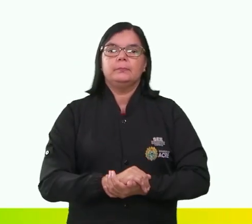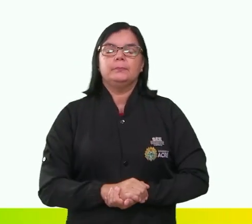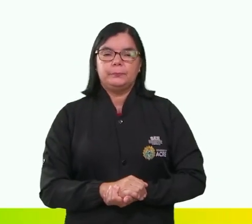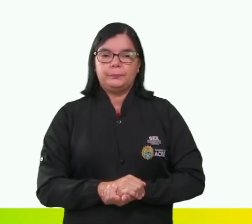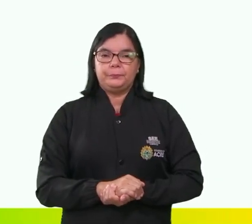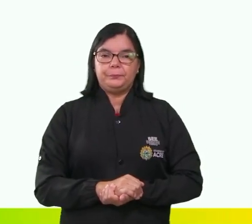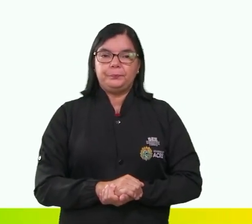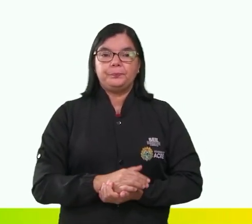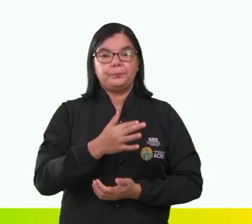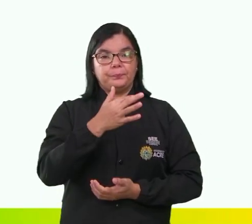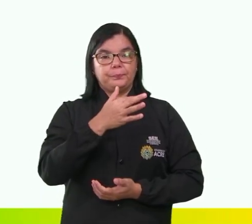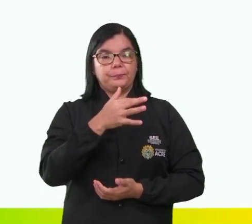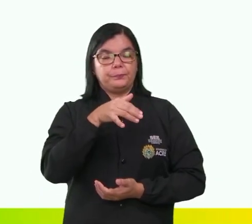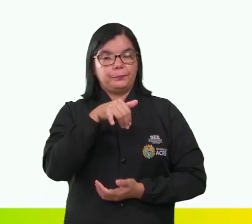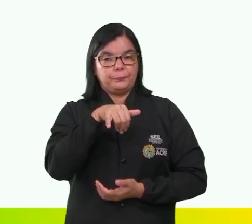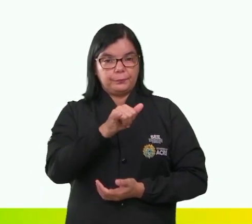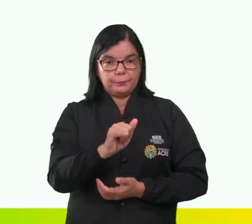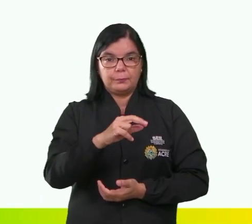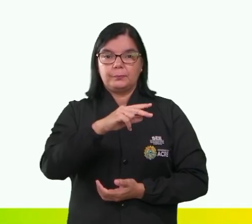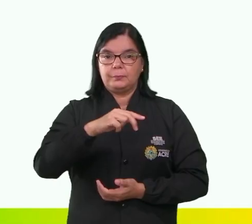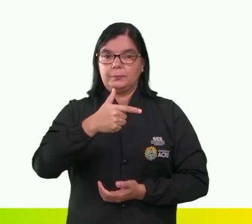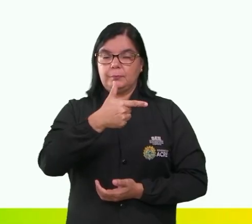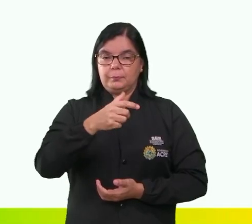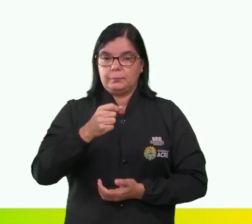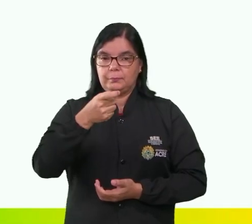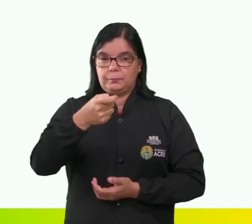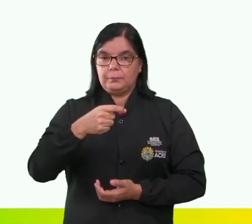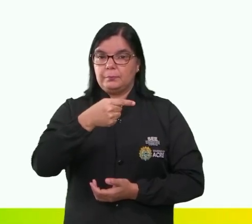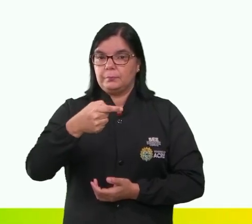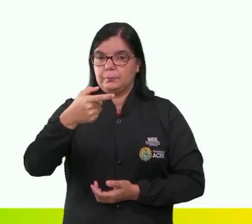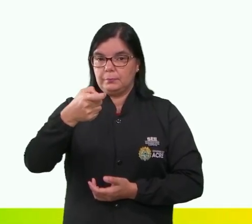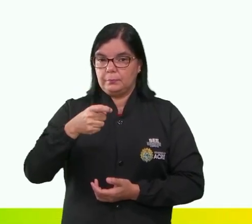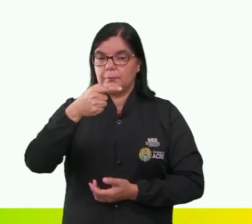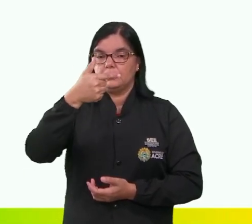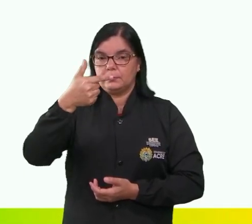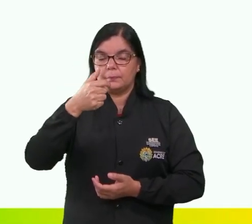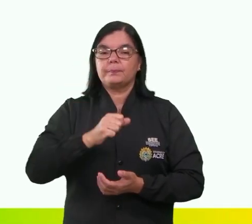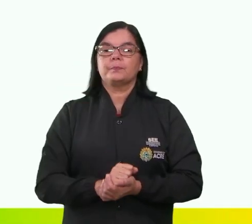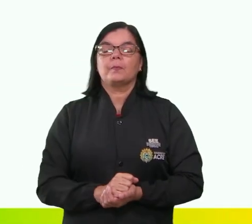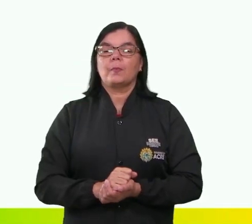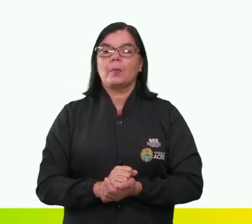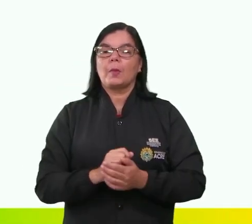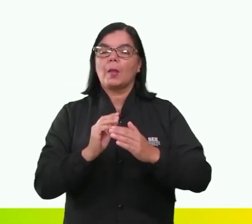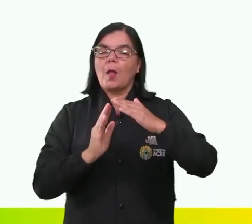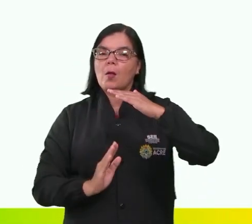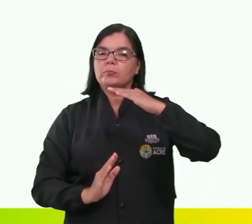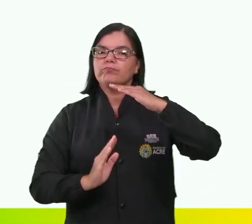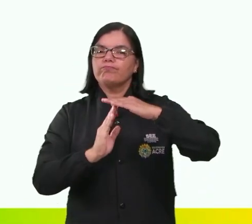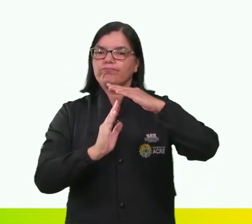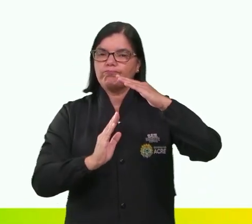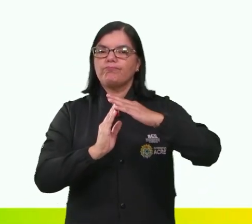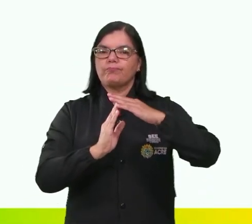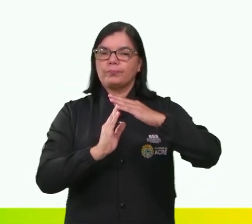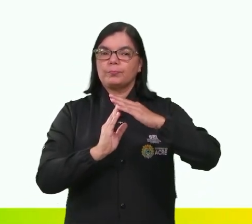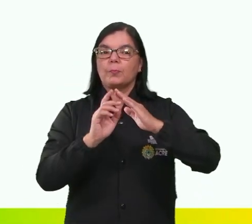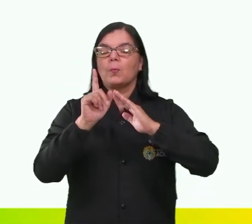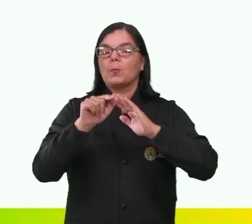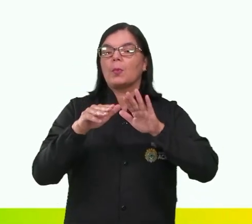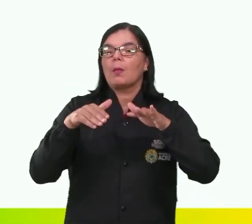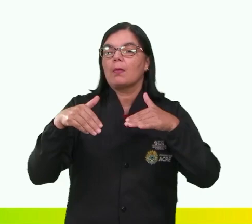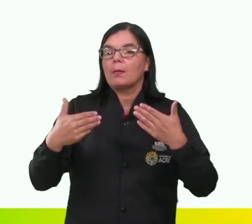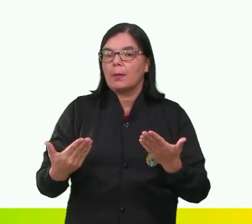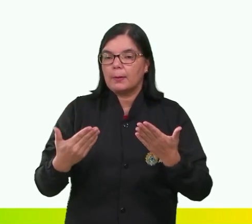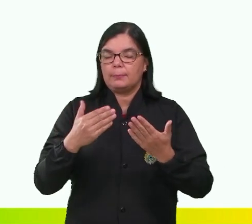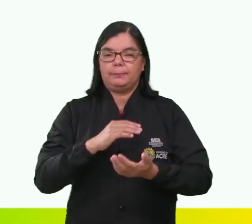pela função y igual a 20x menos x quadrado, a altura máxima atingida pela